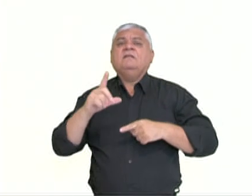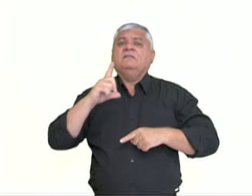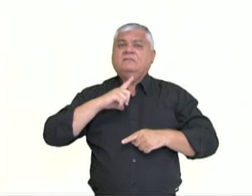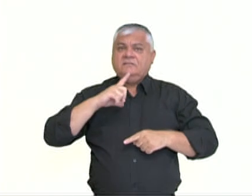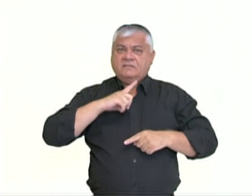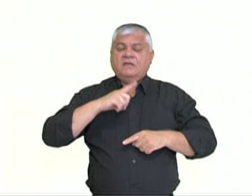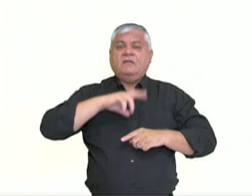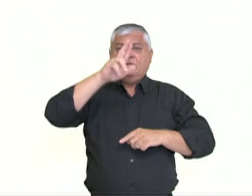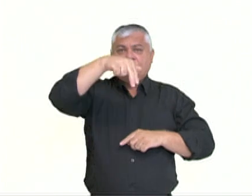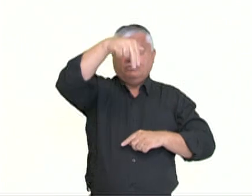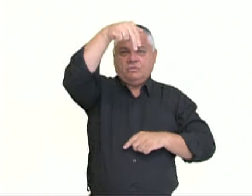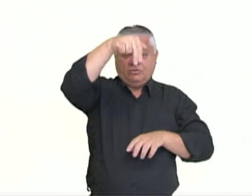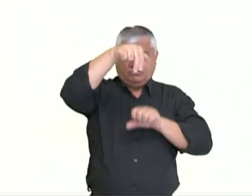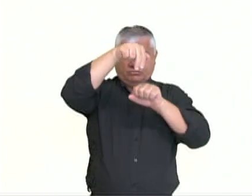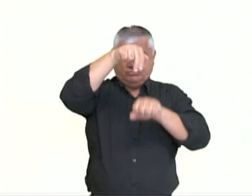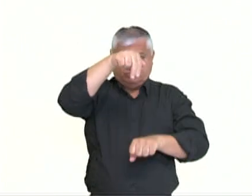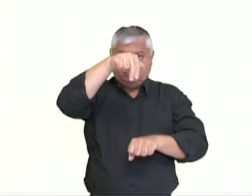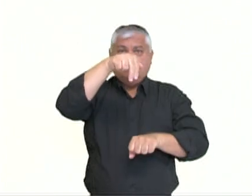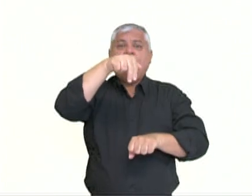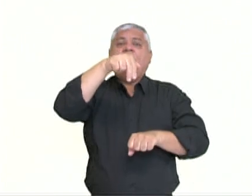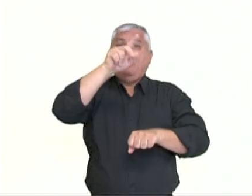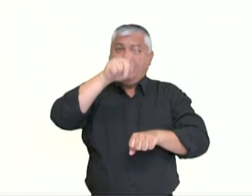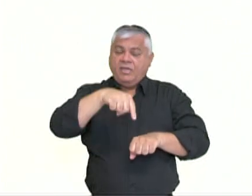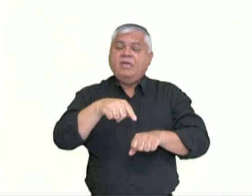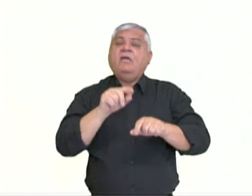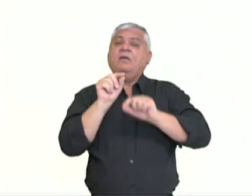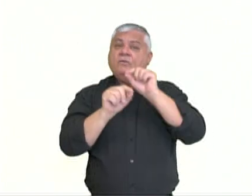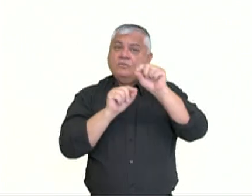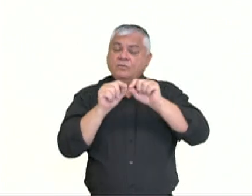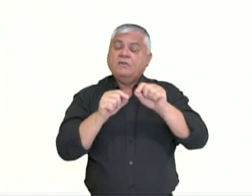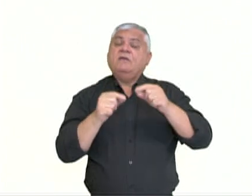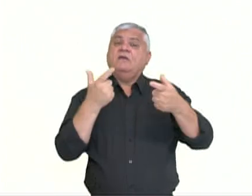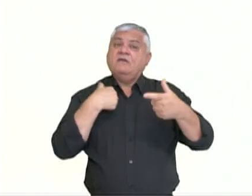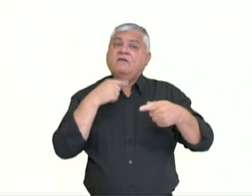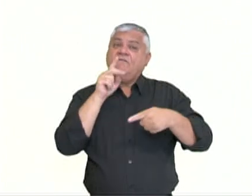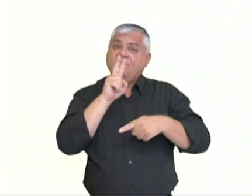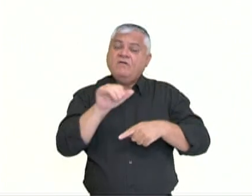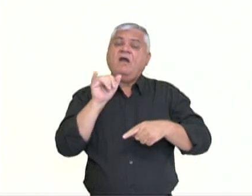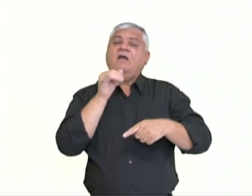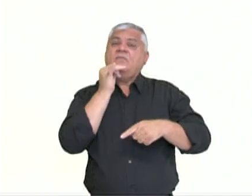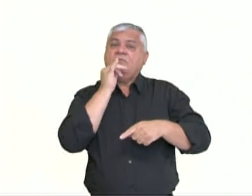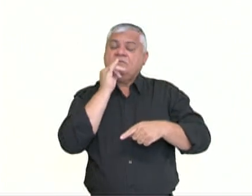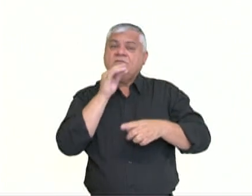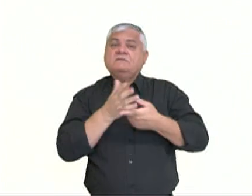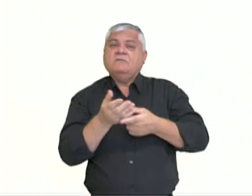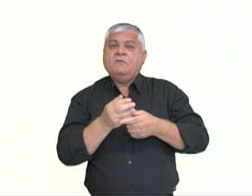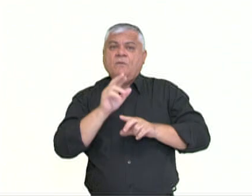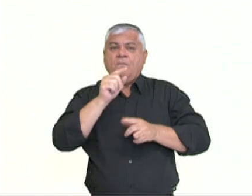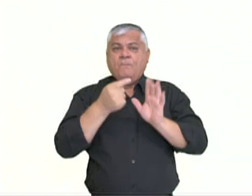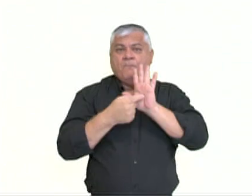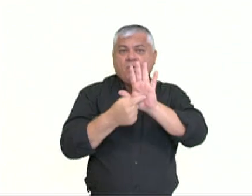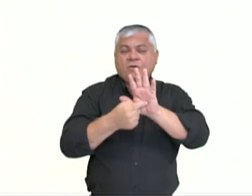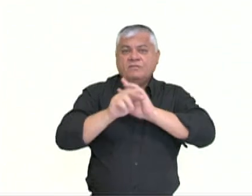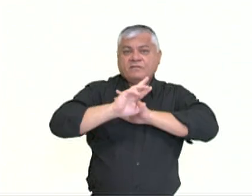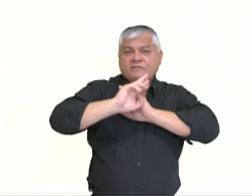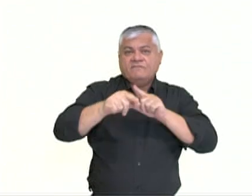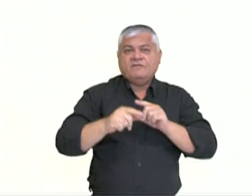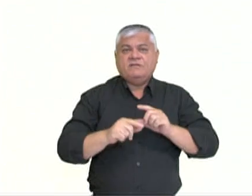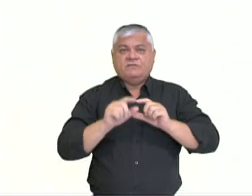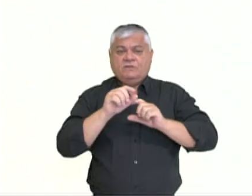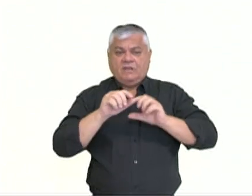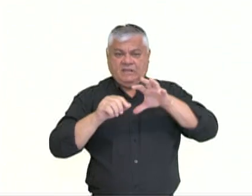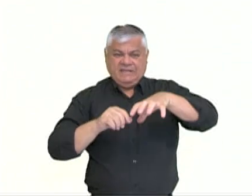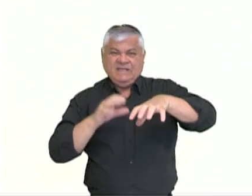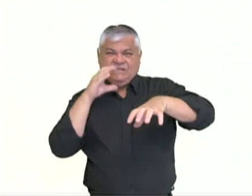sentido norte-sul, que é a latitude, que vai estabelecer essa diferença ali de áreas mais aquecidas e